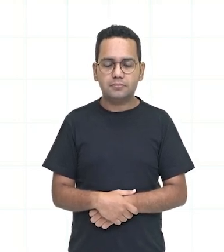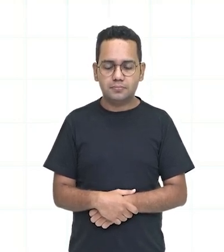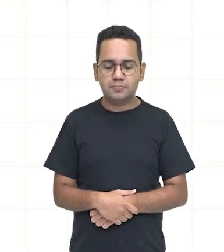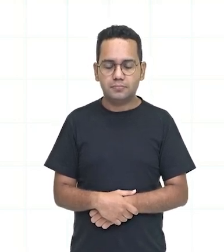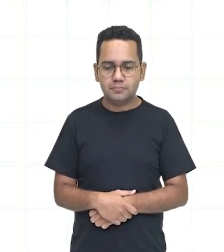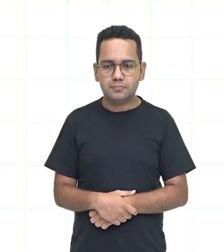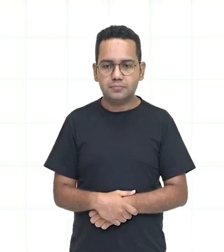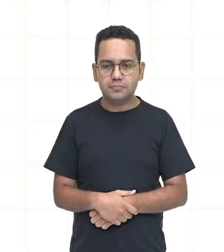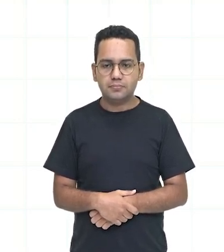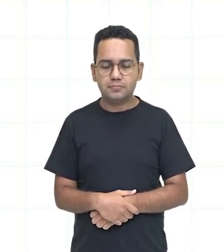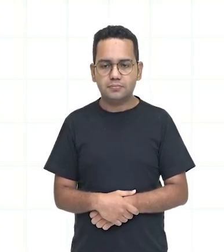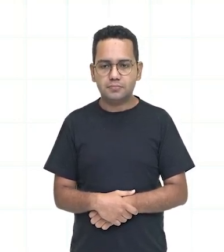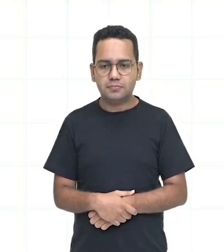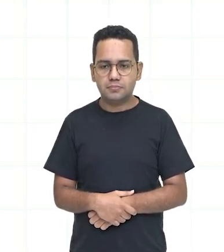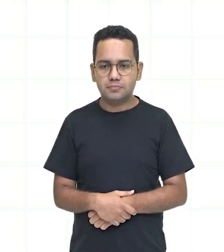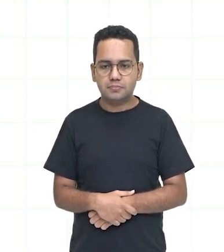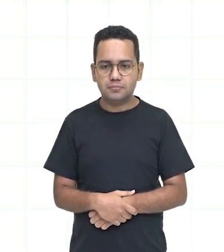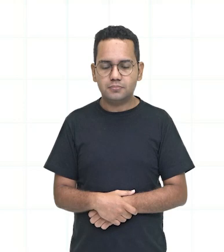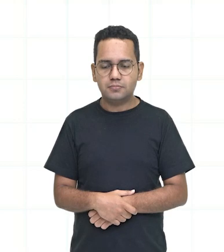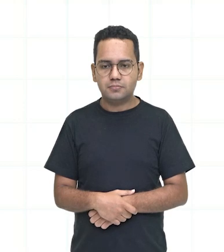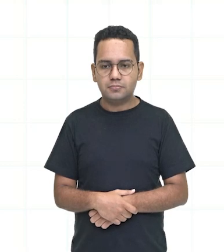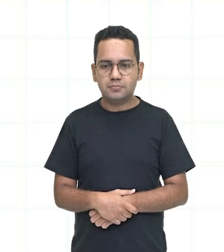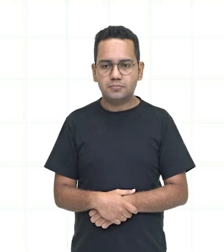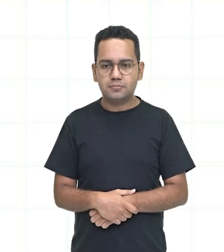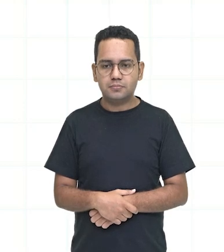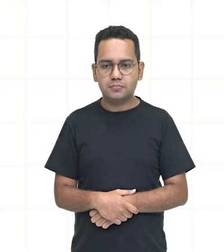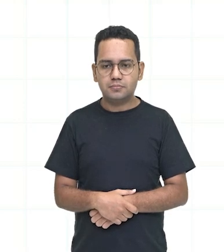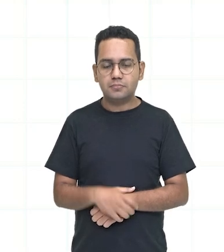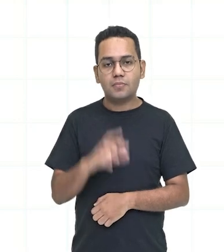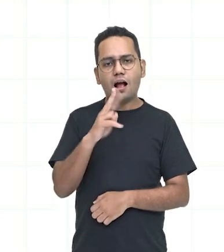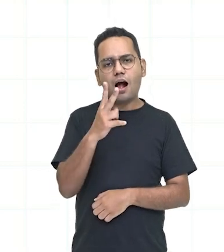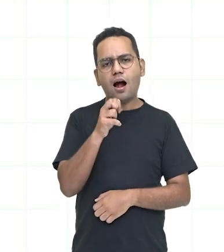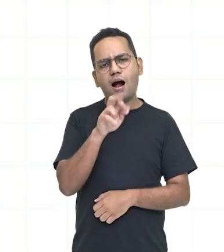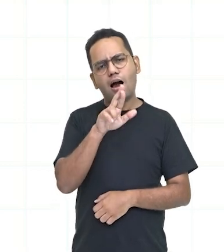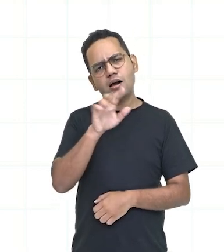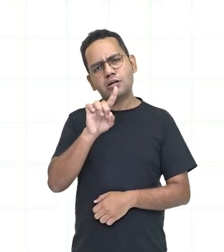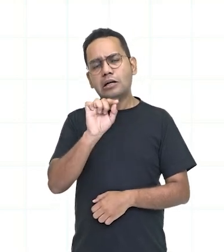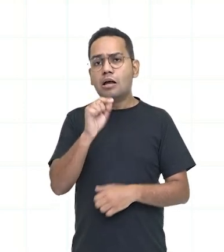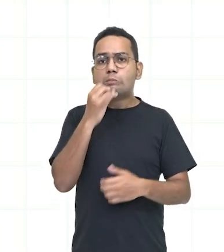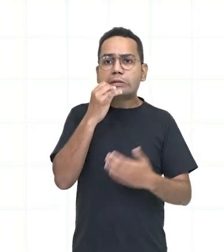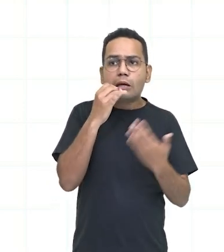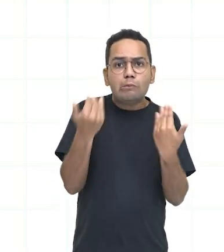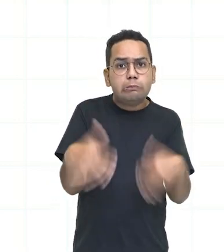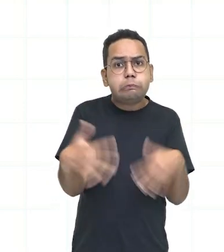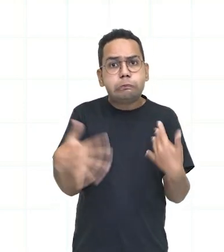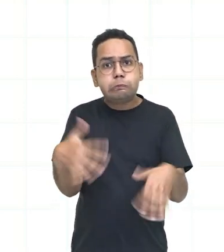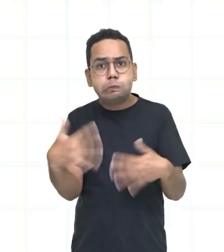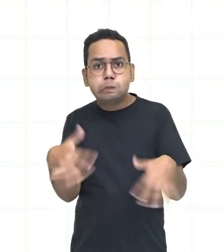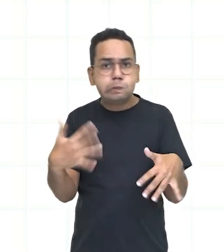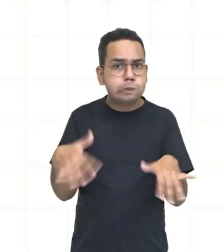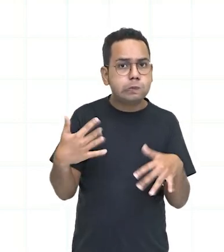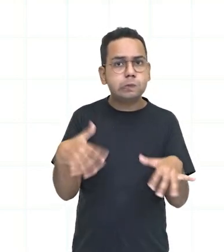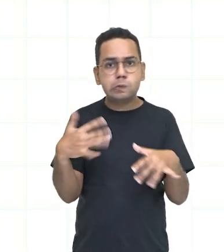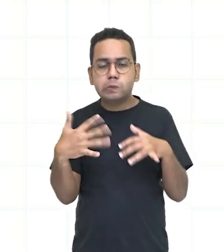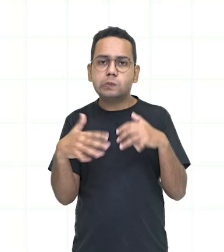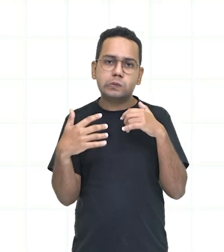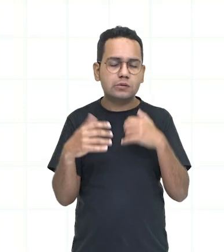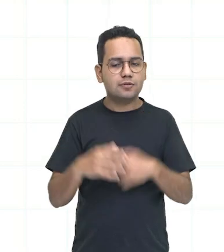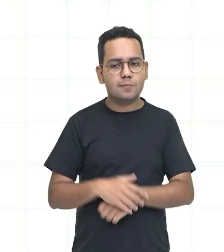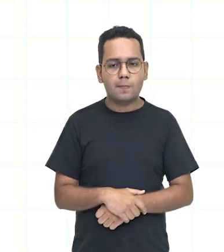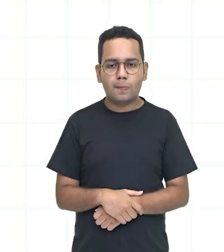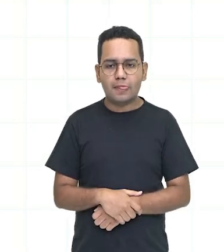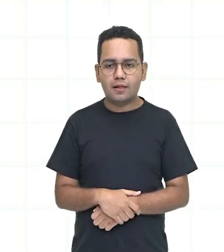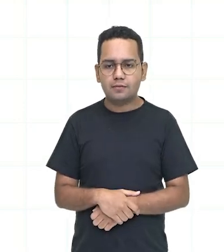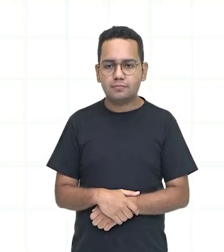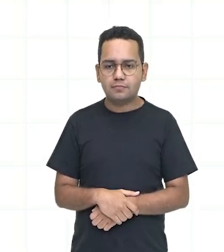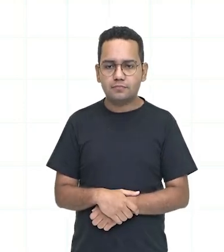Por exemplo, as partes que compõem os computadores, por exemplo, nós chamamos de hardware, são